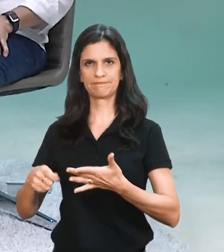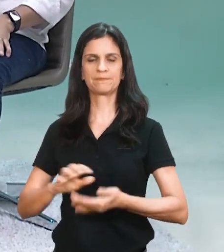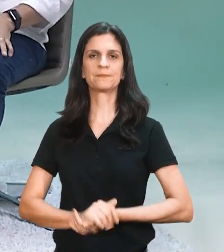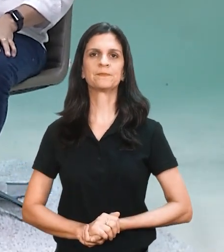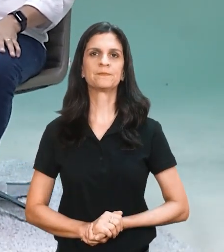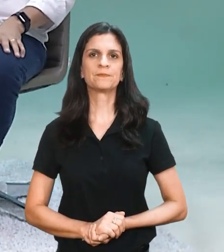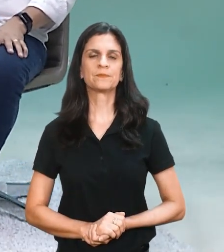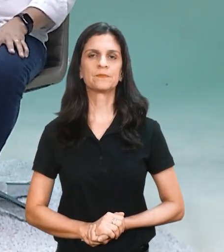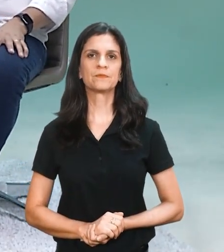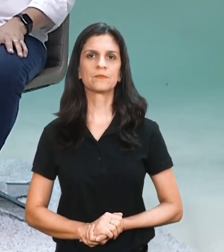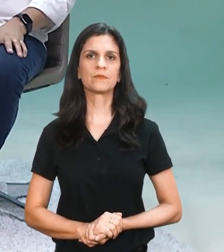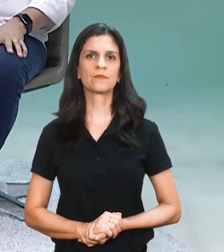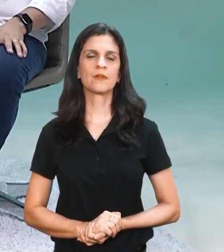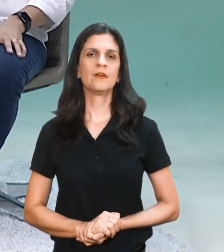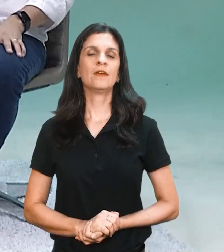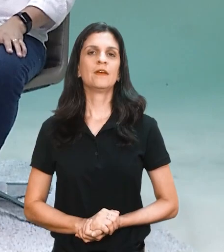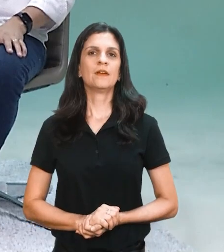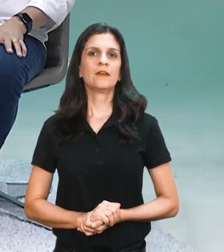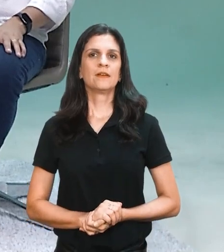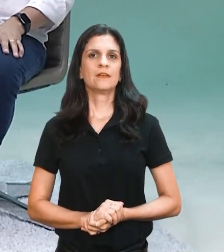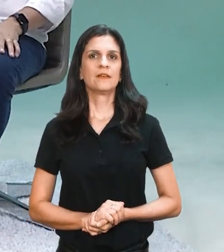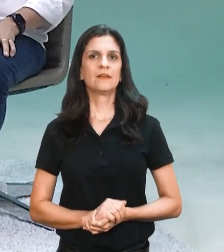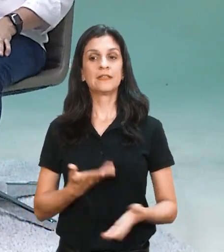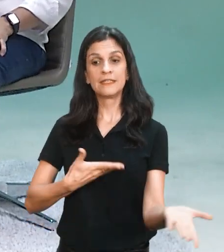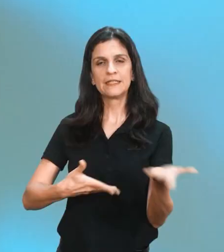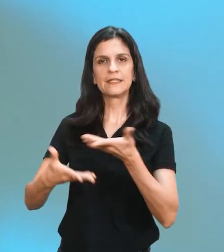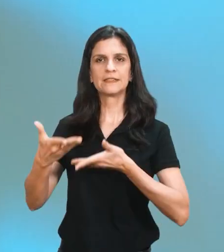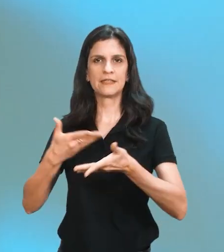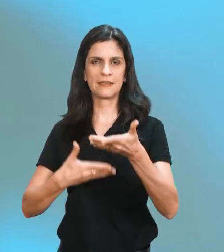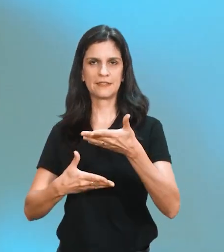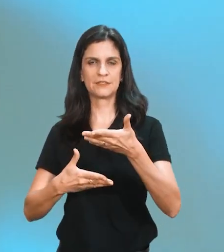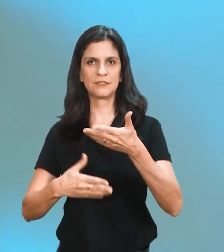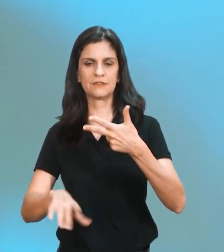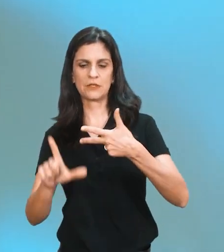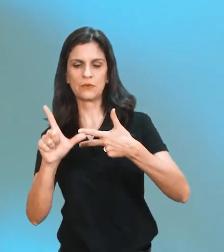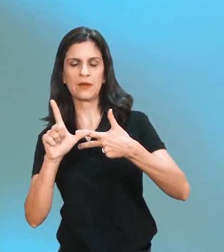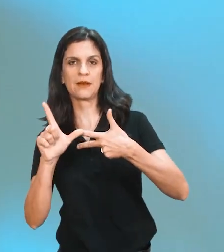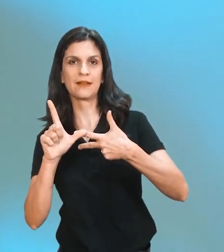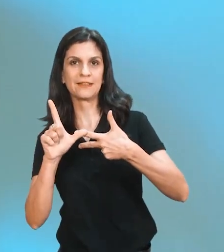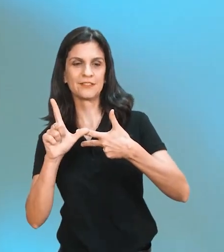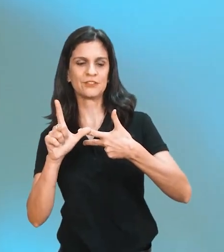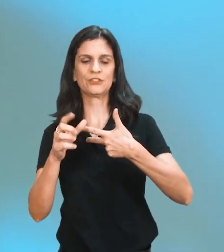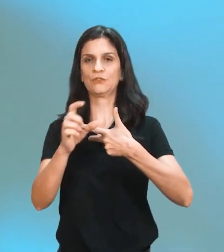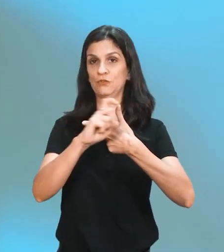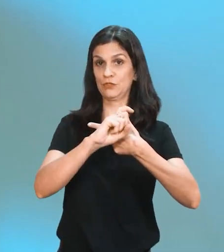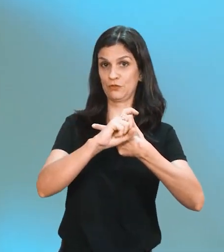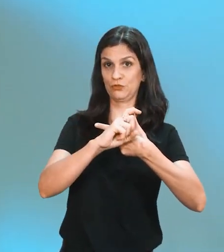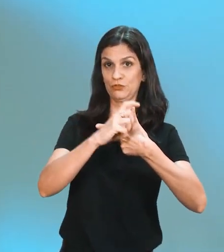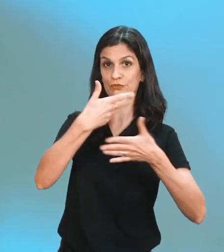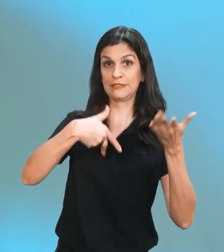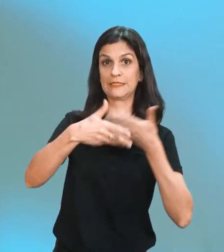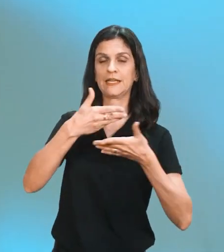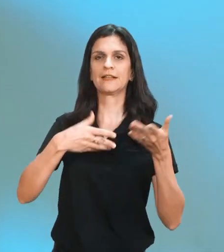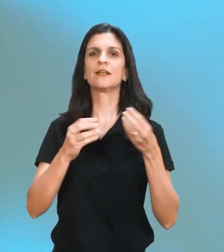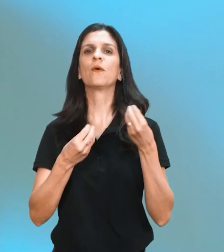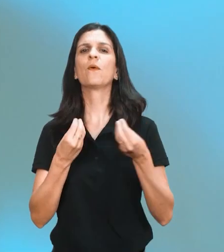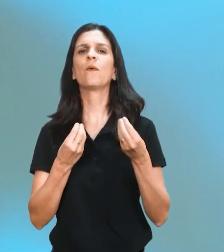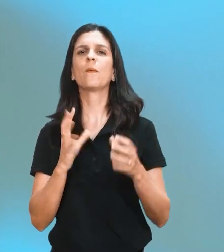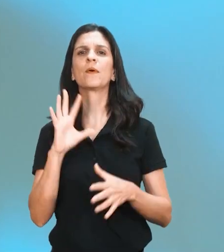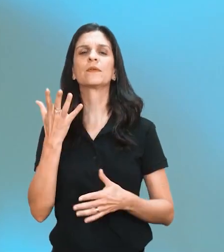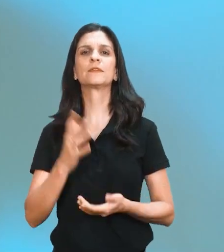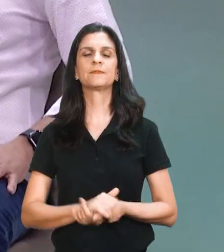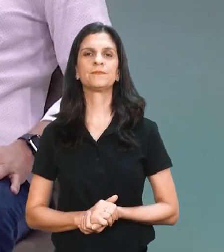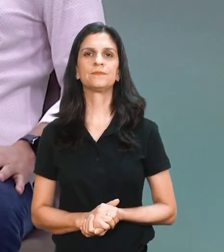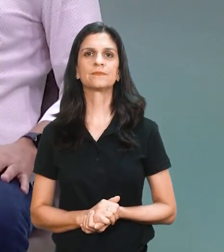certeza. Vereador, e como que você vê essa relação do Legislativo com o Executivo para esse desenvolvimento aqui da nossa